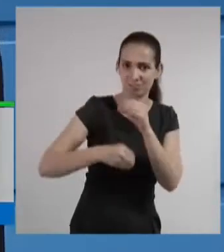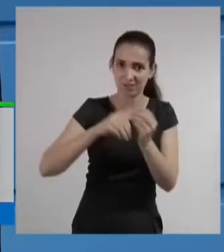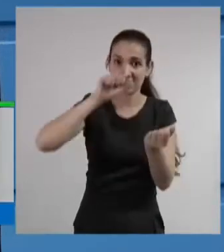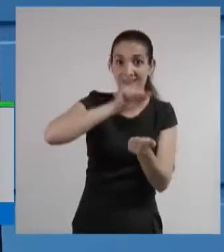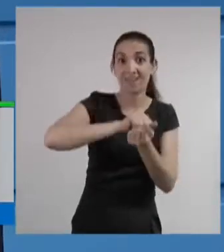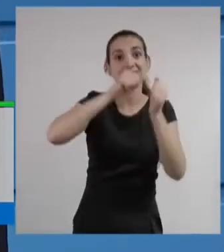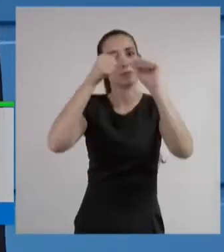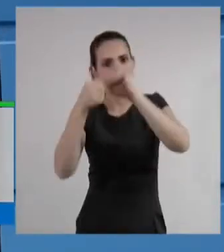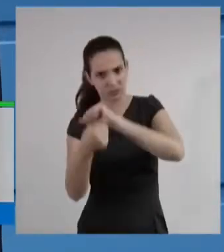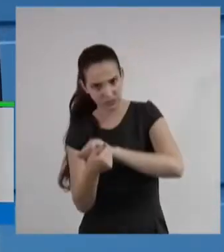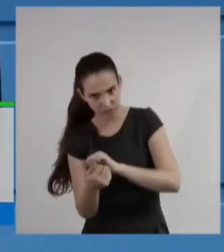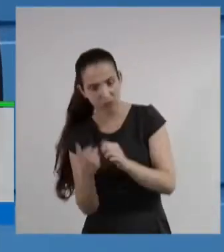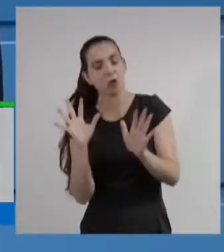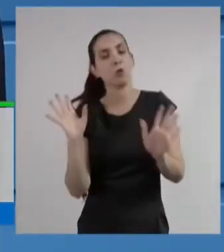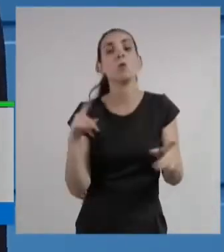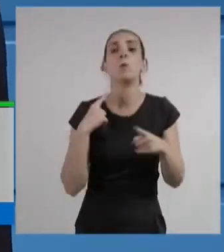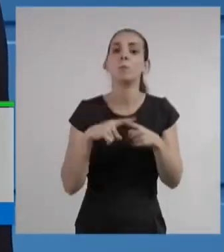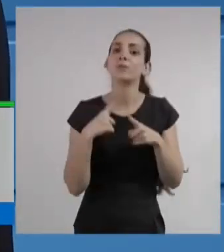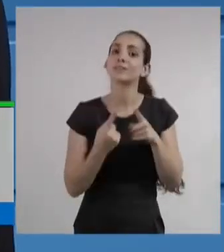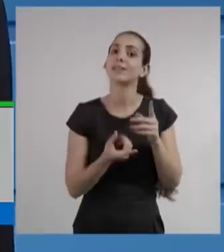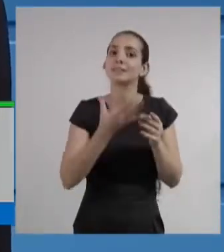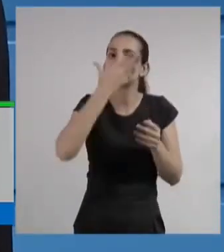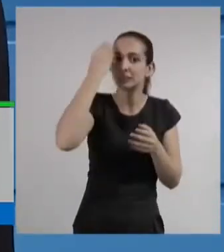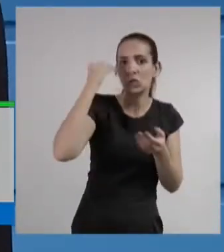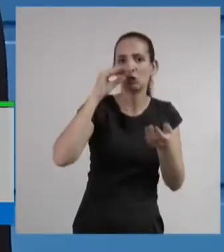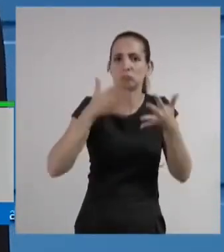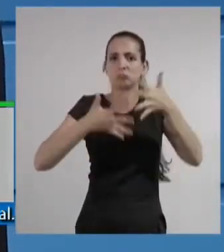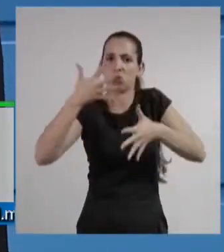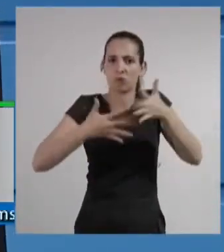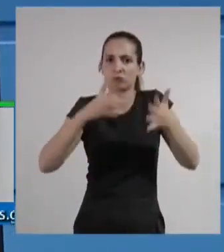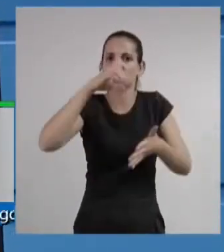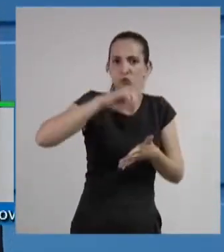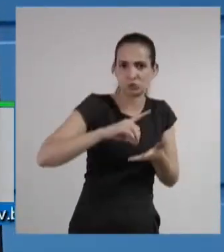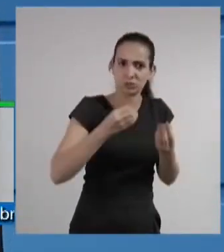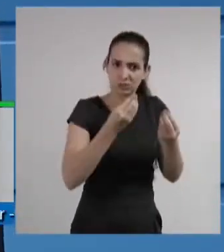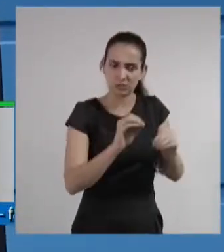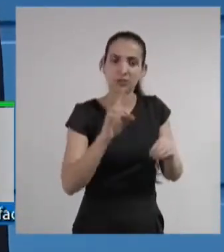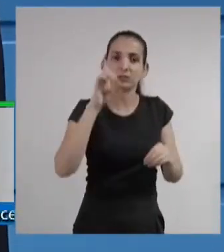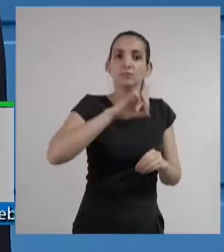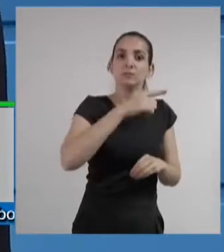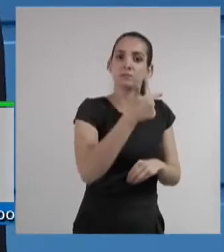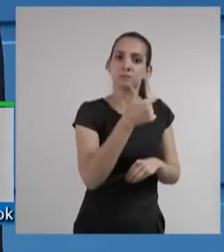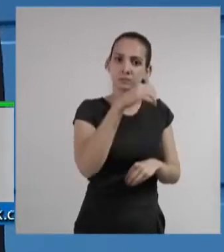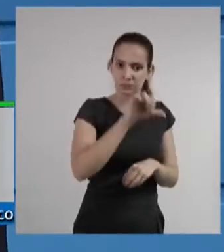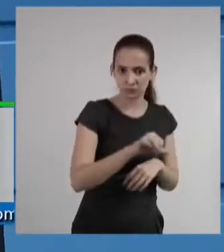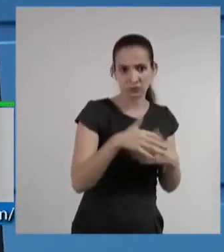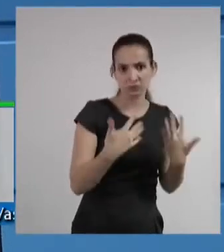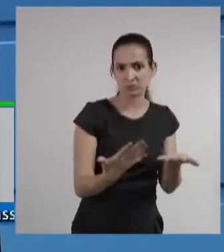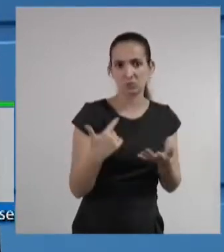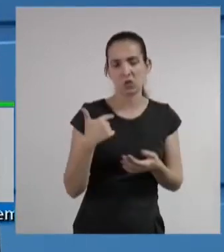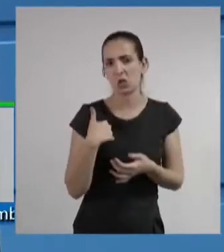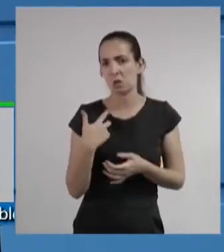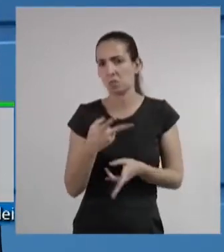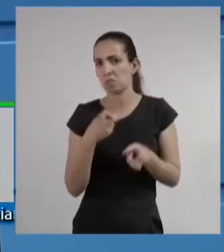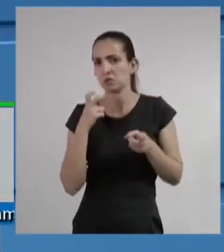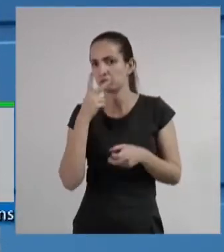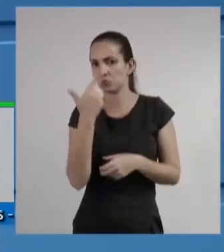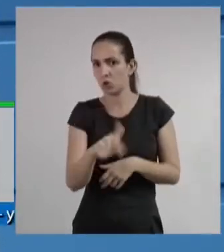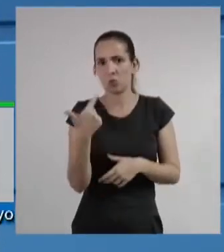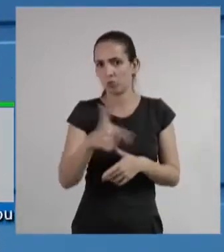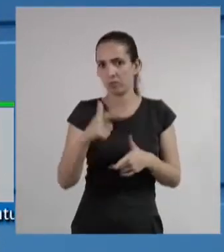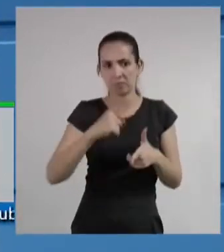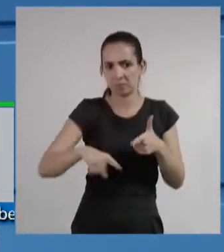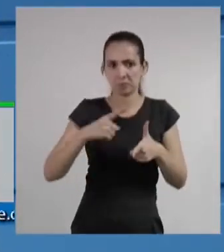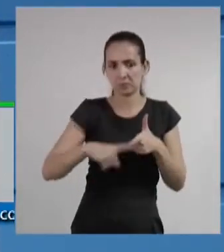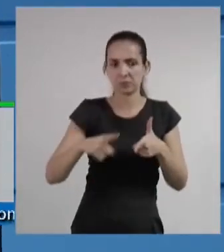na verdade, não é nem emenda, mas a correção, ela estabelece até a data de 29, não é? Então, eu não vejo nenhum